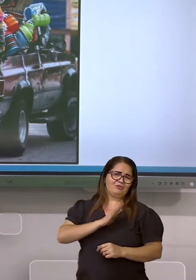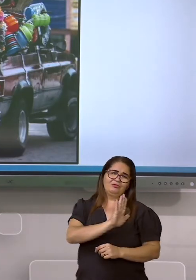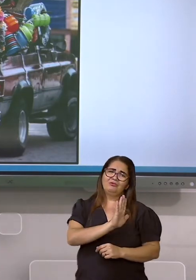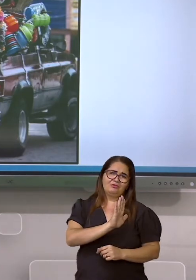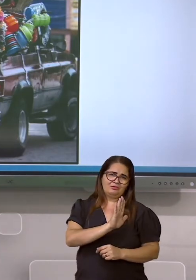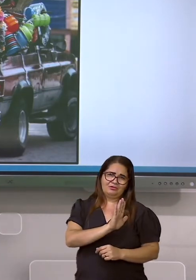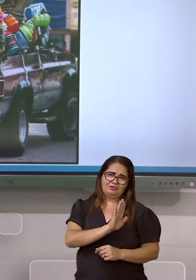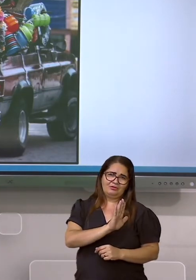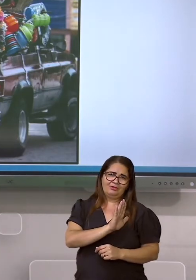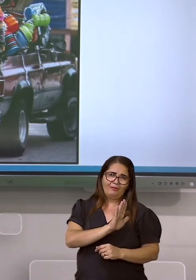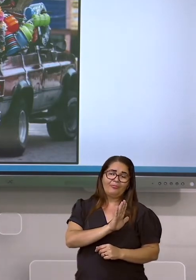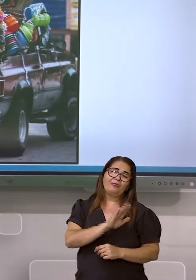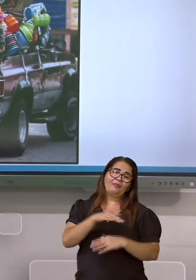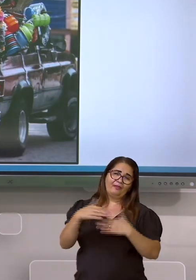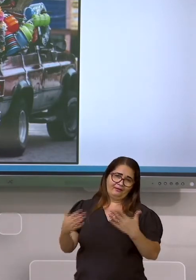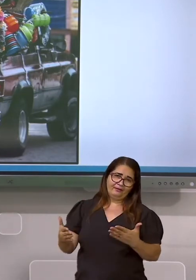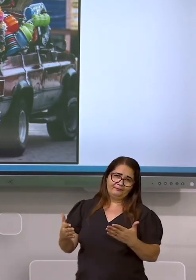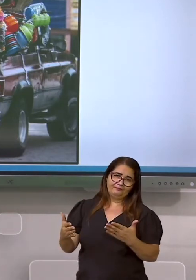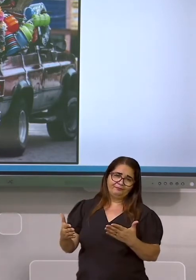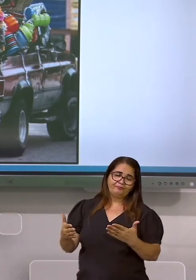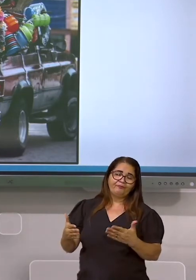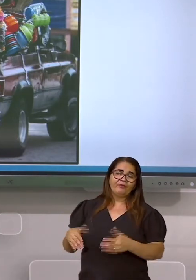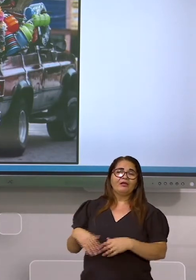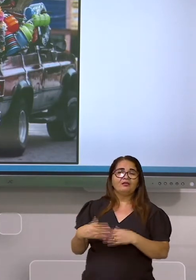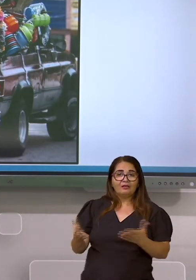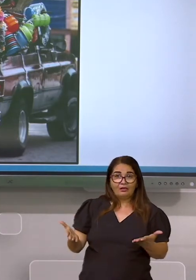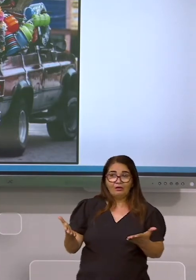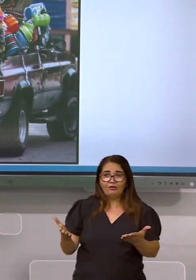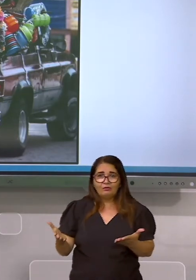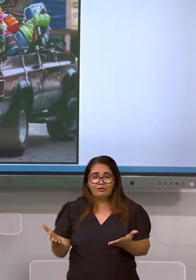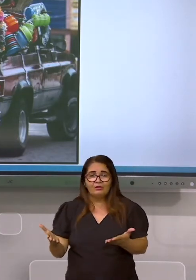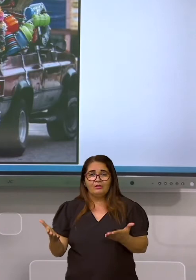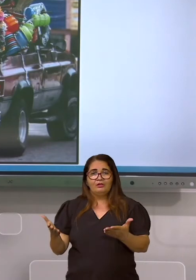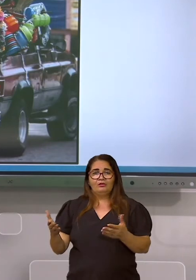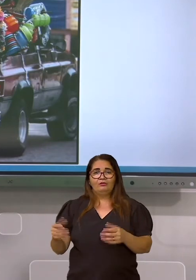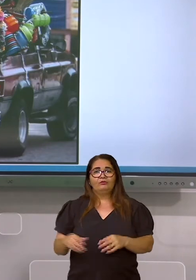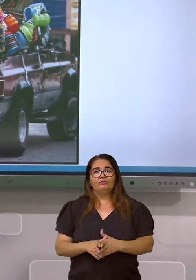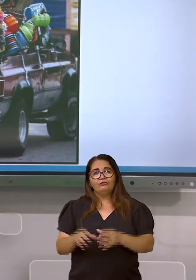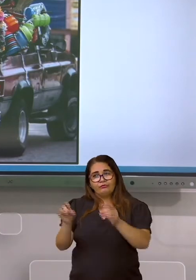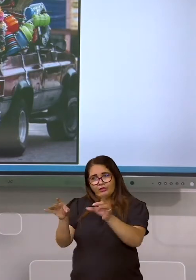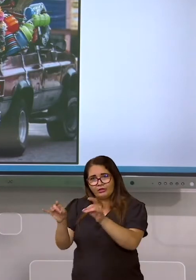encargos que os impostos exigem do empresário.